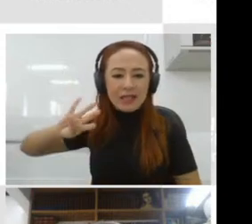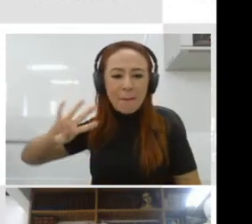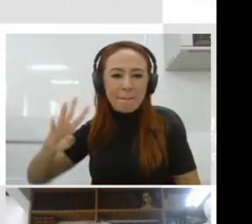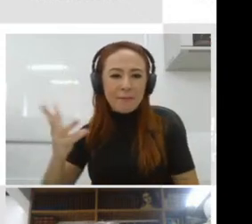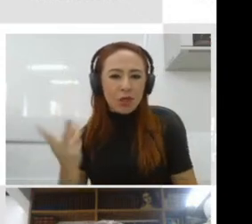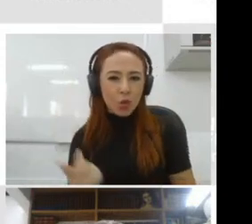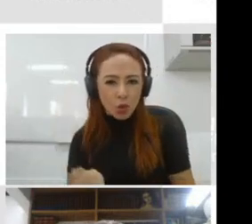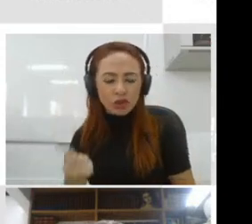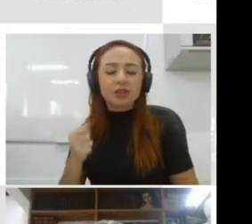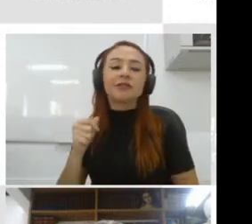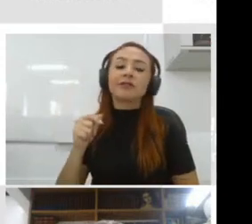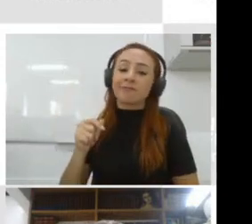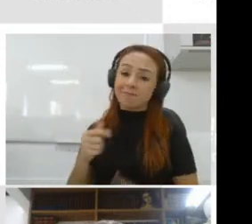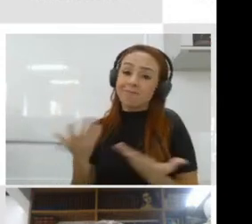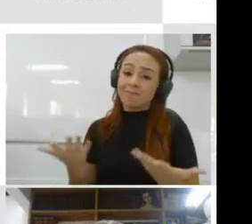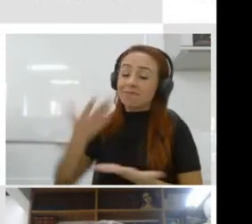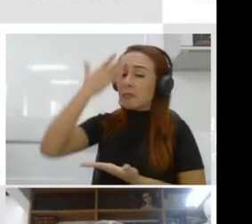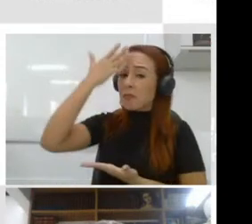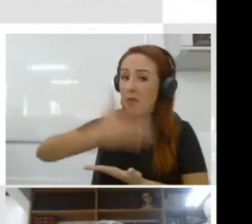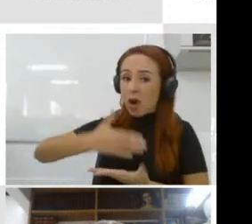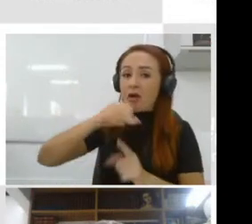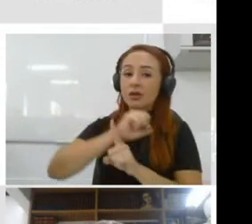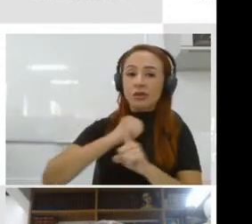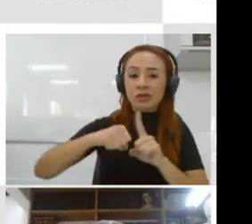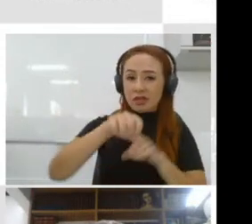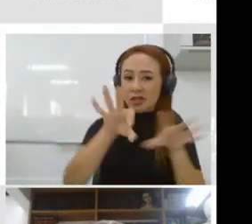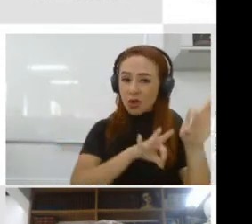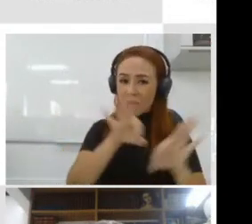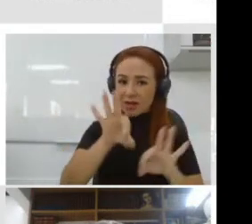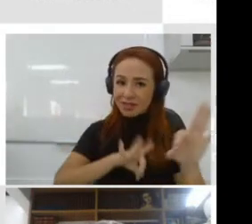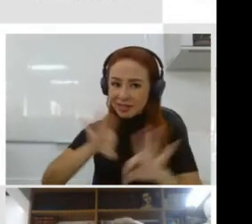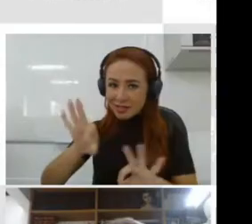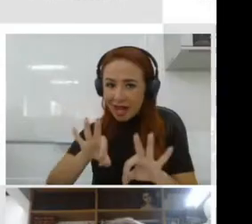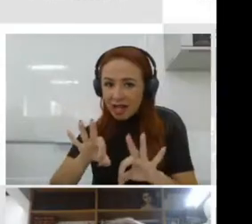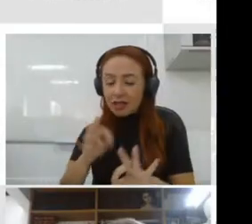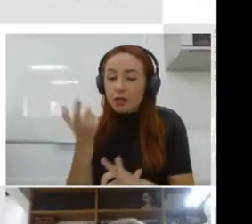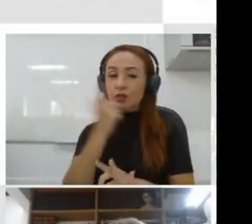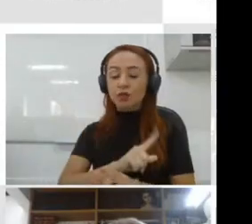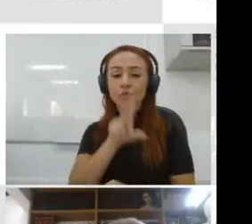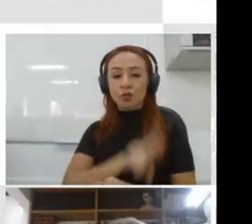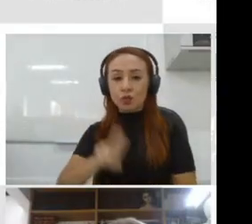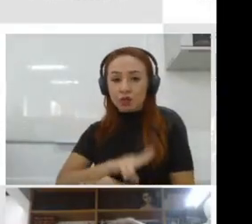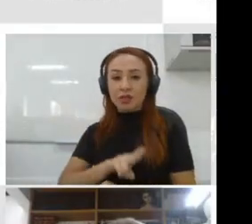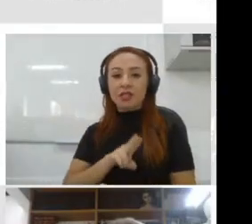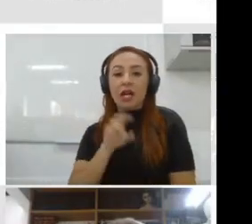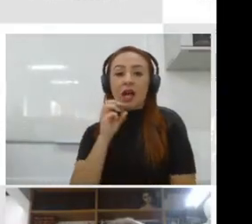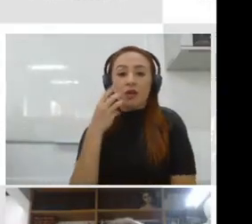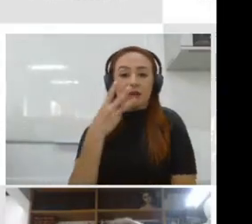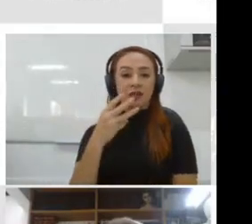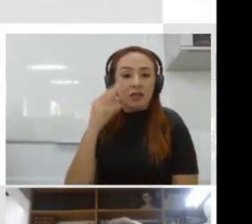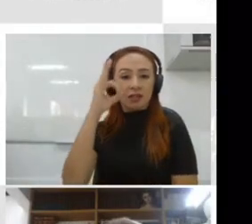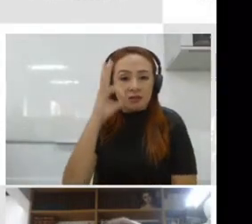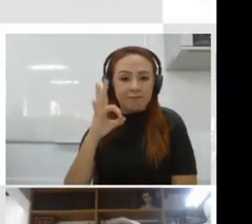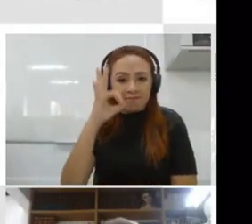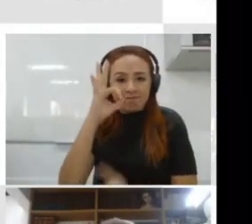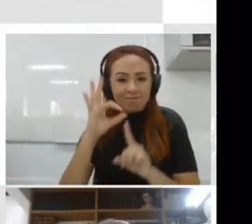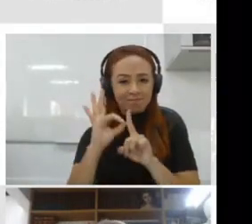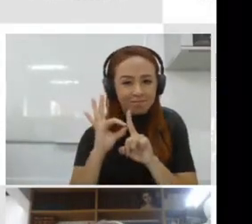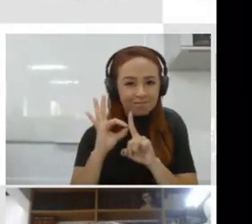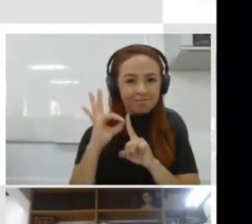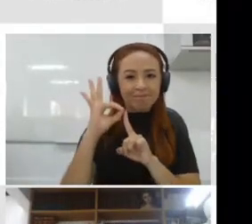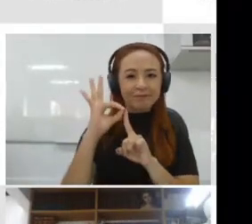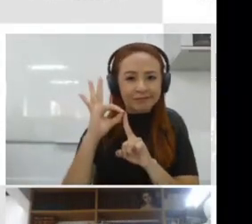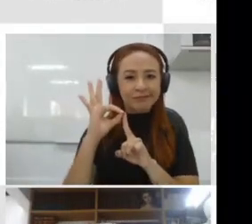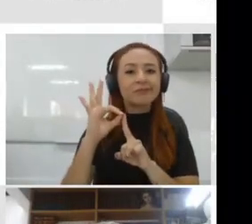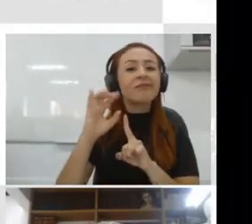uma sociedade organizada mantido 3 graus Celsius, né? E a conclusão é essa: as categorias de risco de aquecimento, 3 graus Celsius é